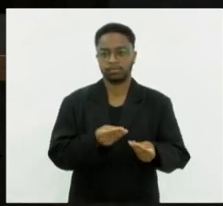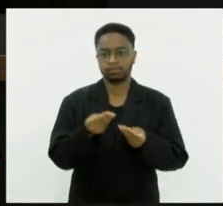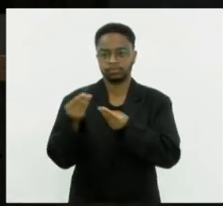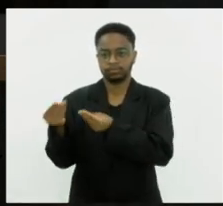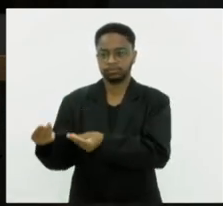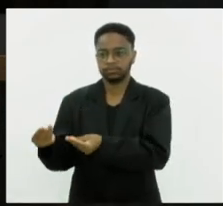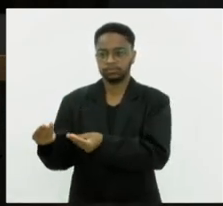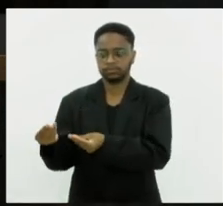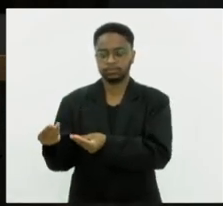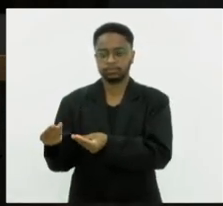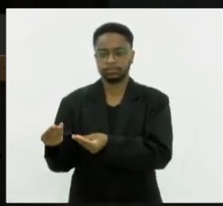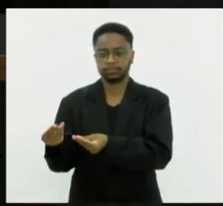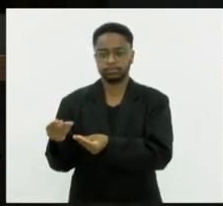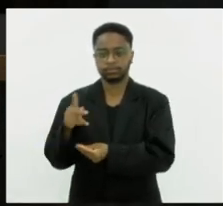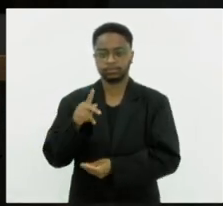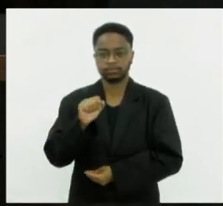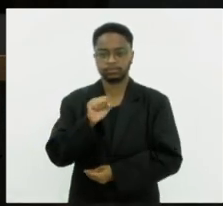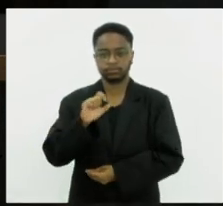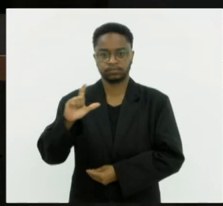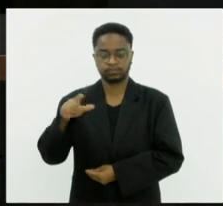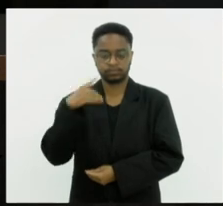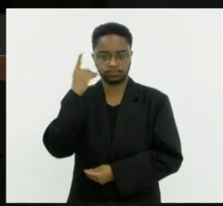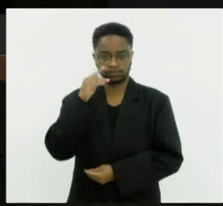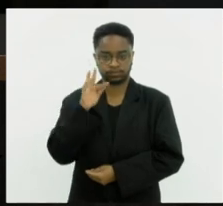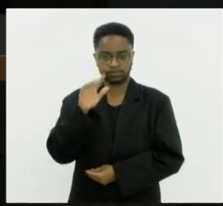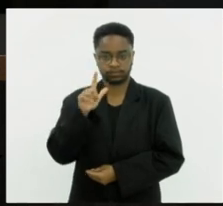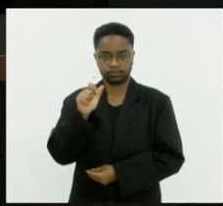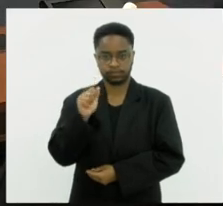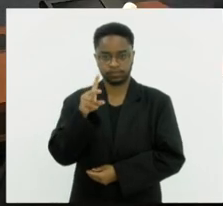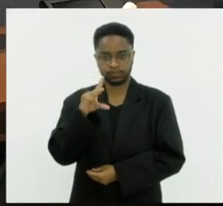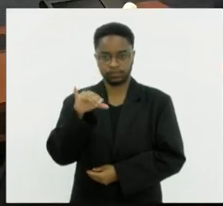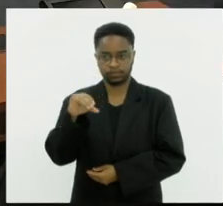encaminhar pelo PSOL, deputado Flávio Serafini.